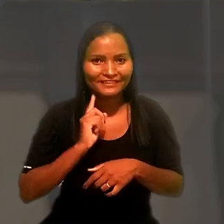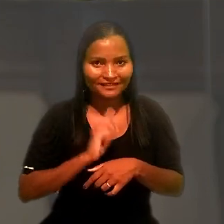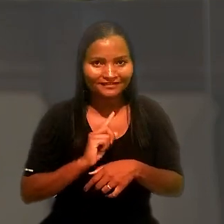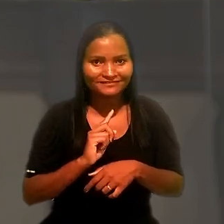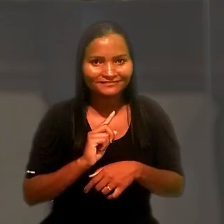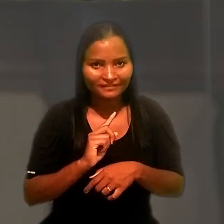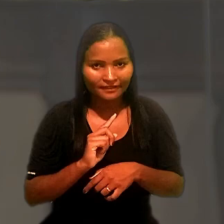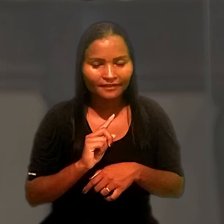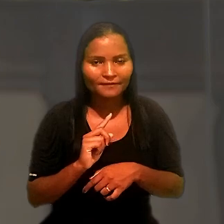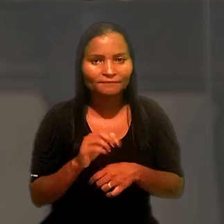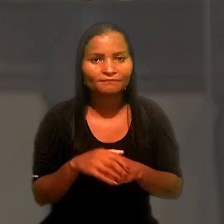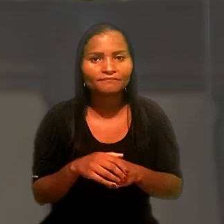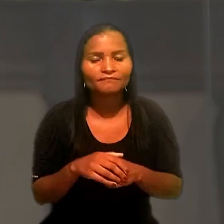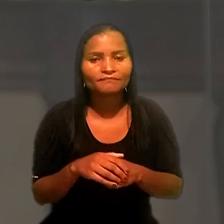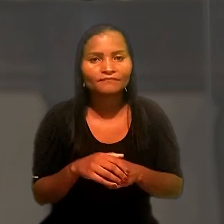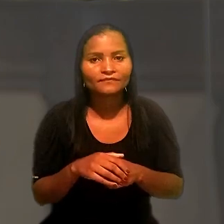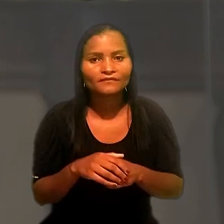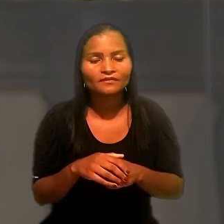pedi